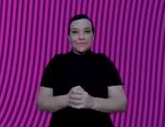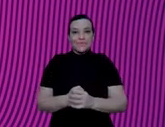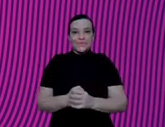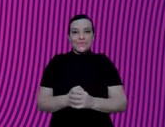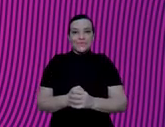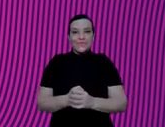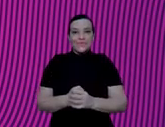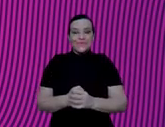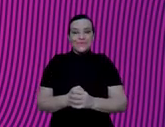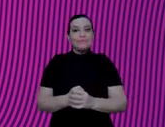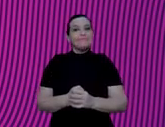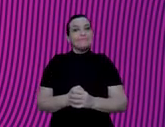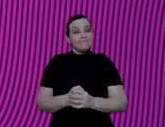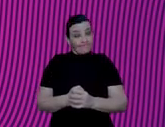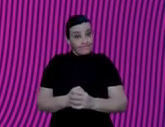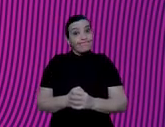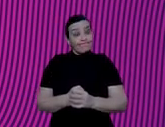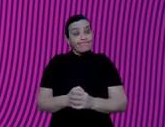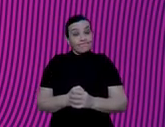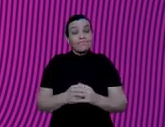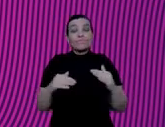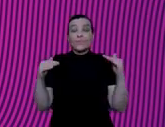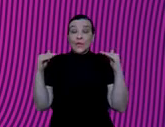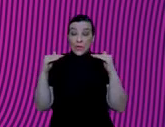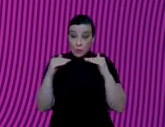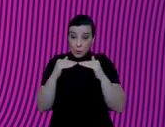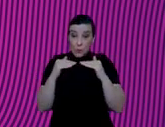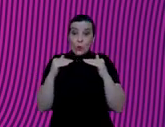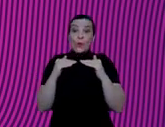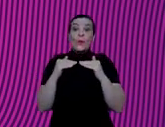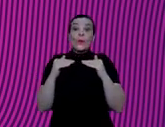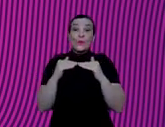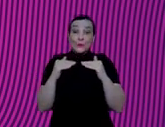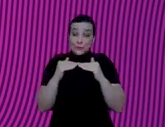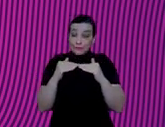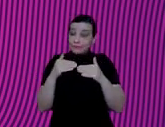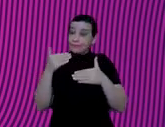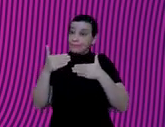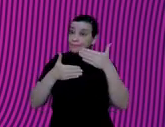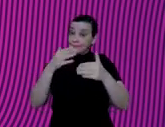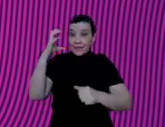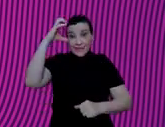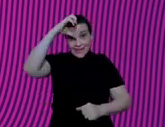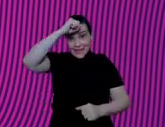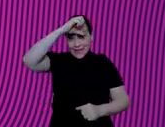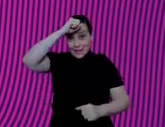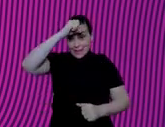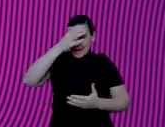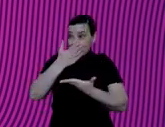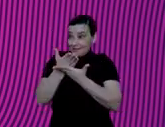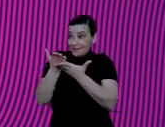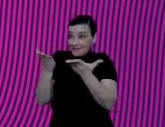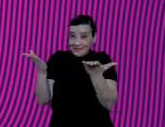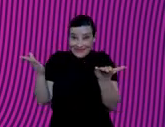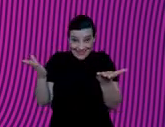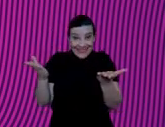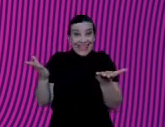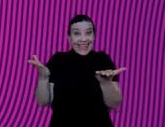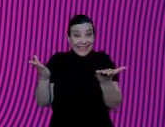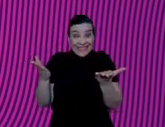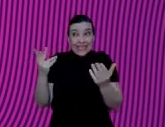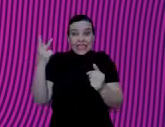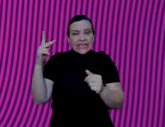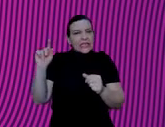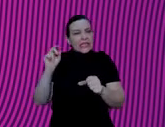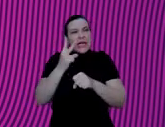Não tem dúvida, nós temos que sempre aprender com os pacientes, né? Então, se os pacientes buscam esse tipo de solução, eles estão querendo nos